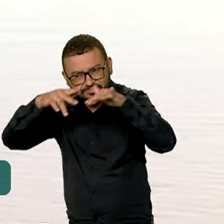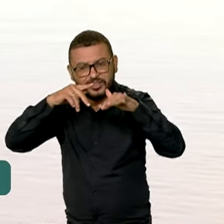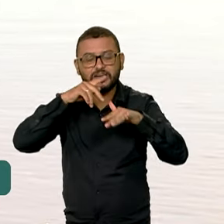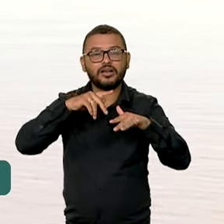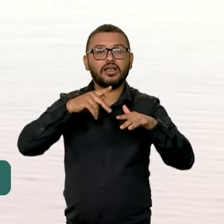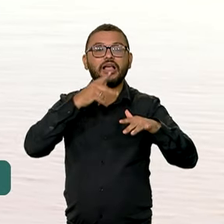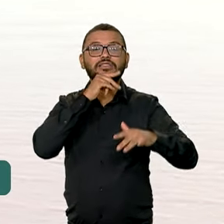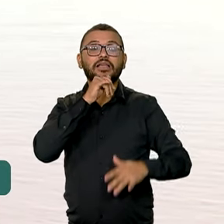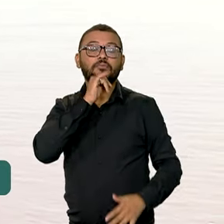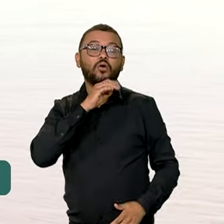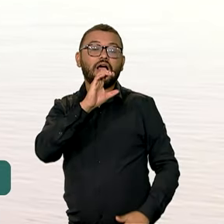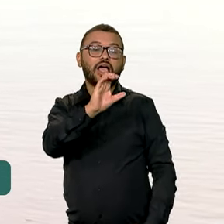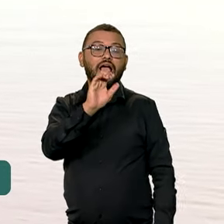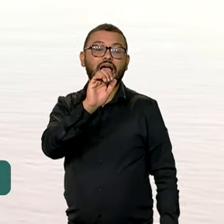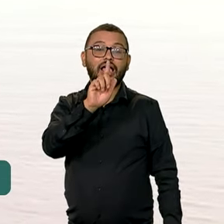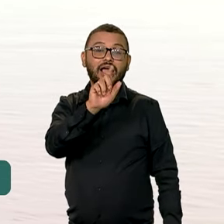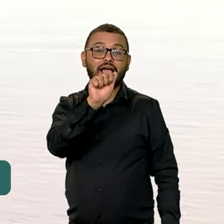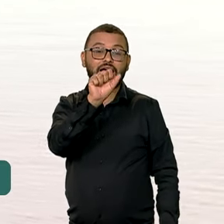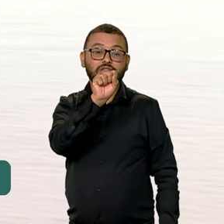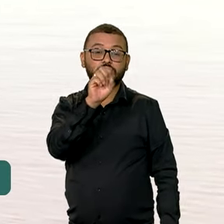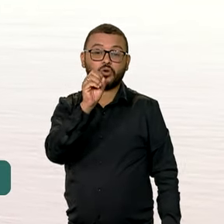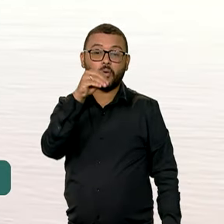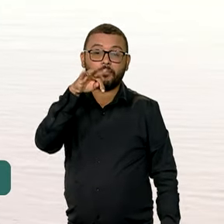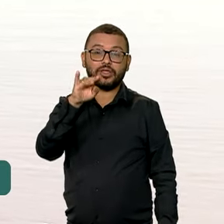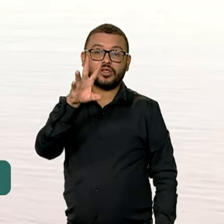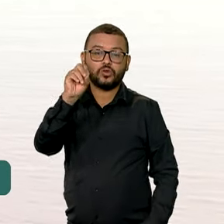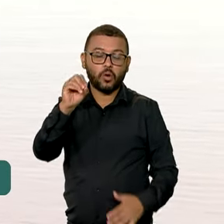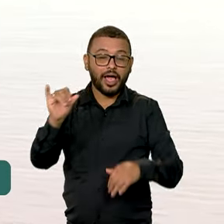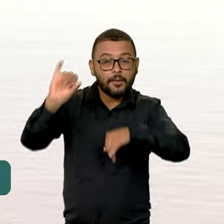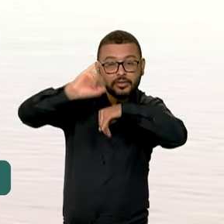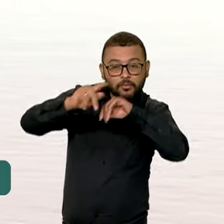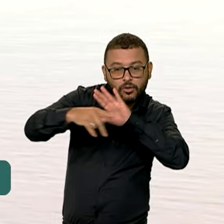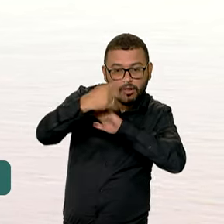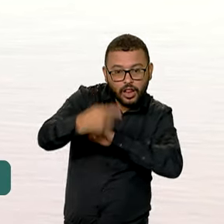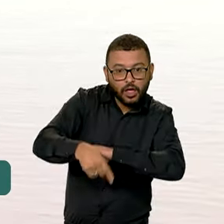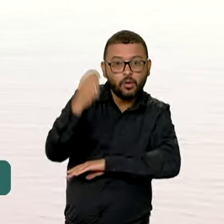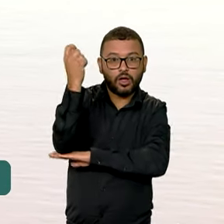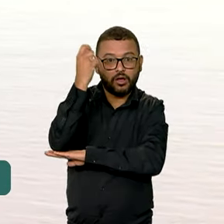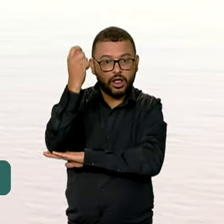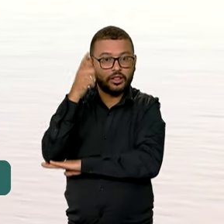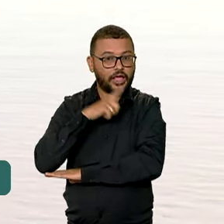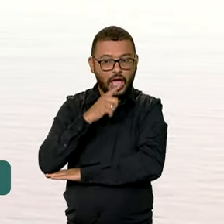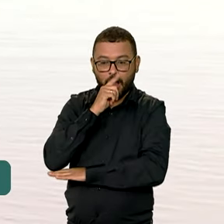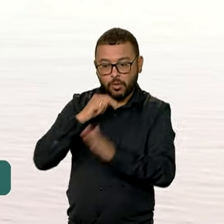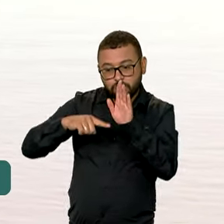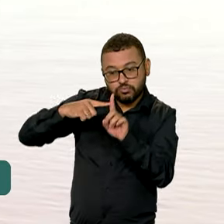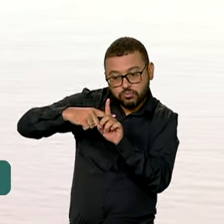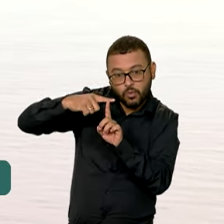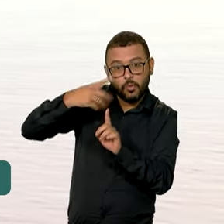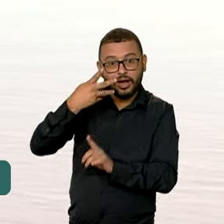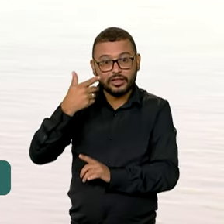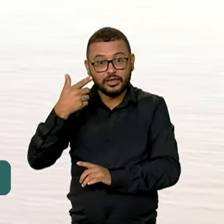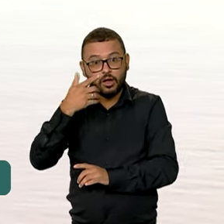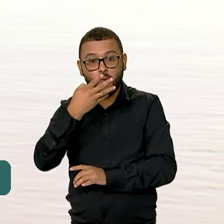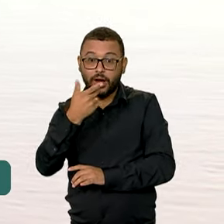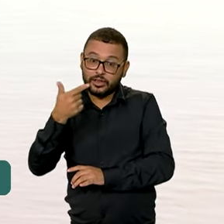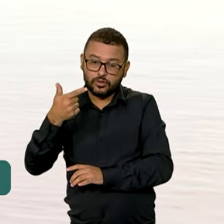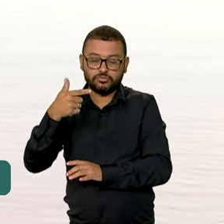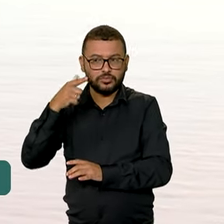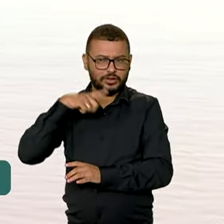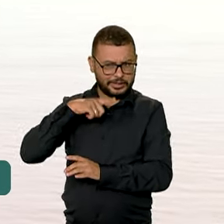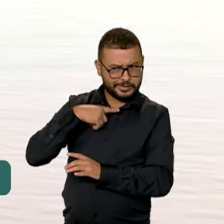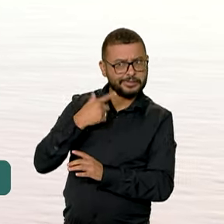do gasômetro, região central da capital do Rio Grande do Sul, por exemplo, a água subiu 42 centímetros. Ainda